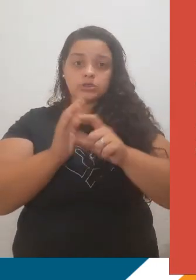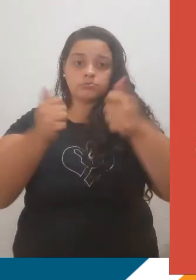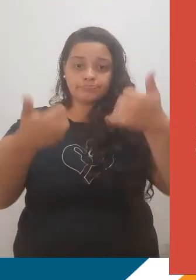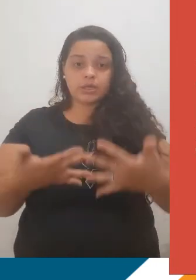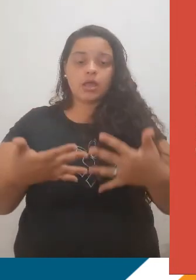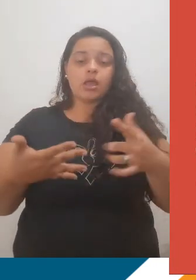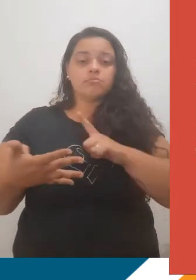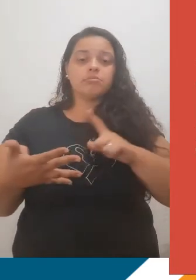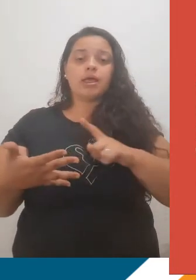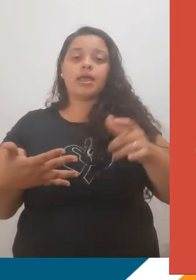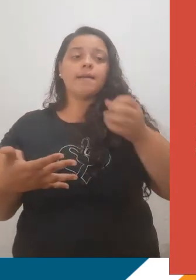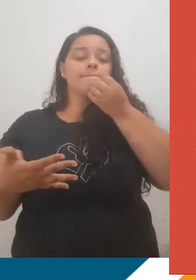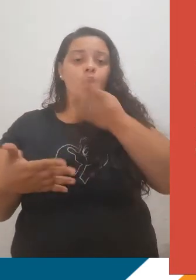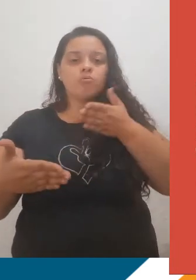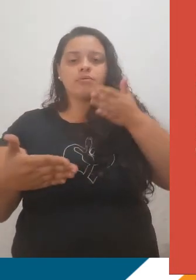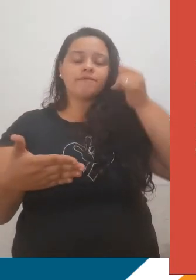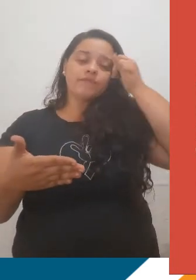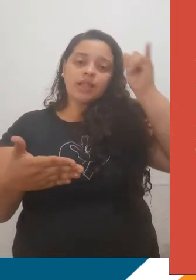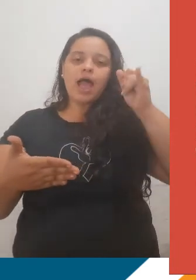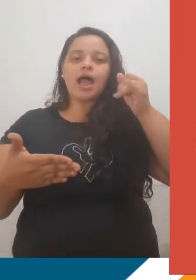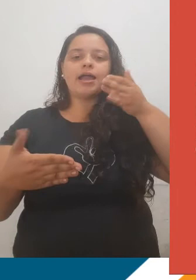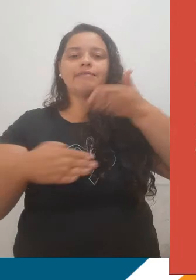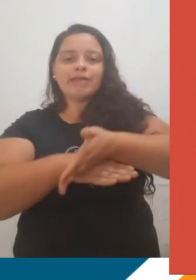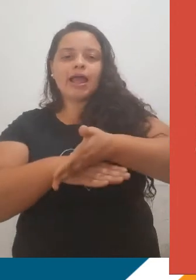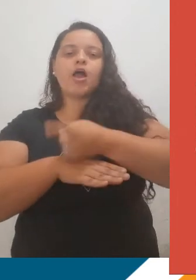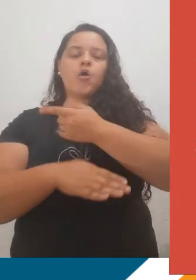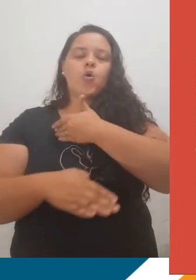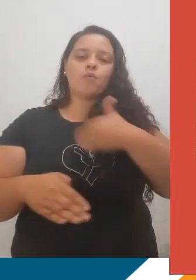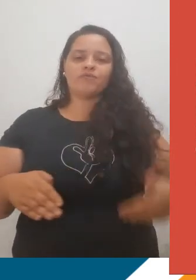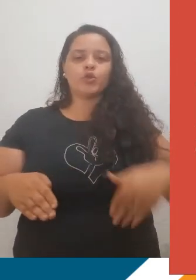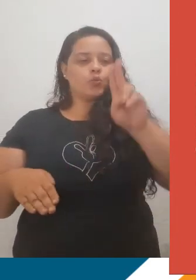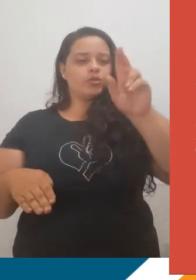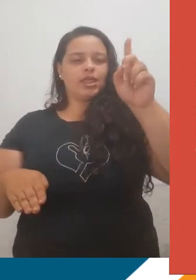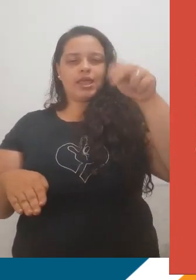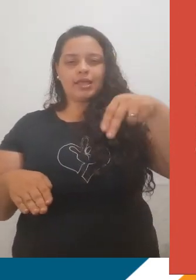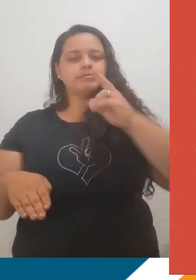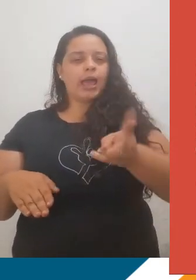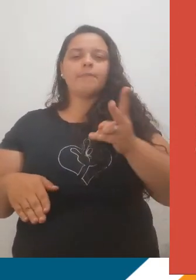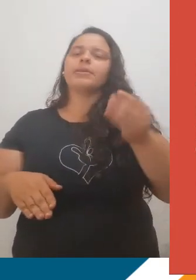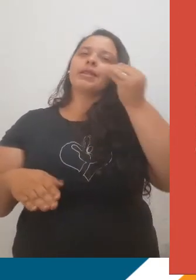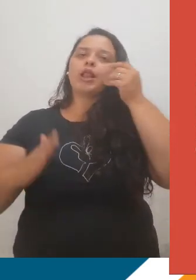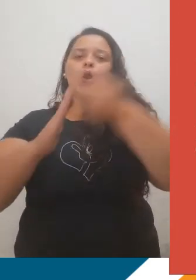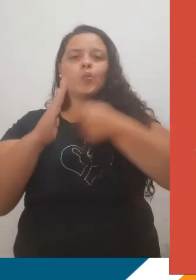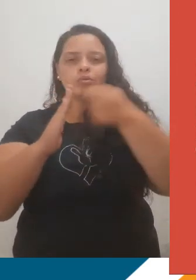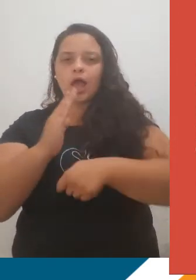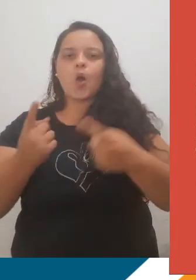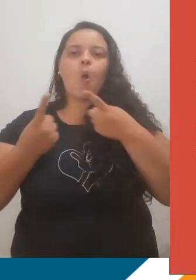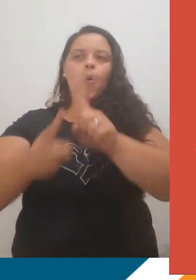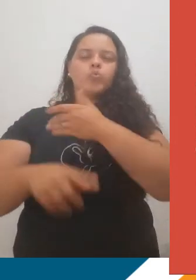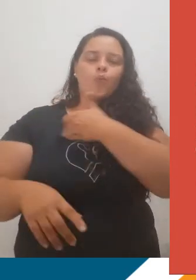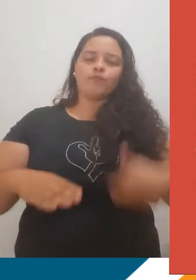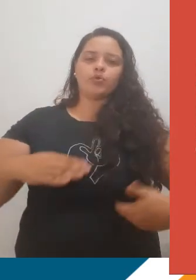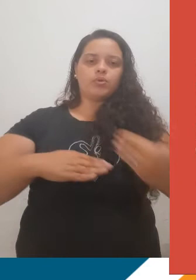a intervenção do Estado na economia, e essa era uma das brigas do partido UDN com os presidentes desse período, não é? Então